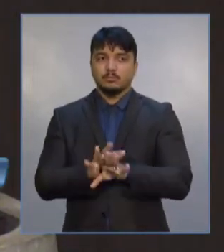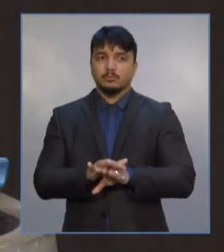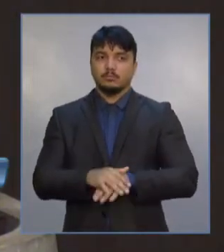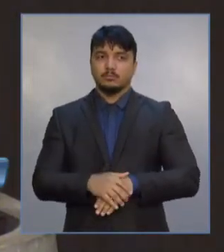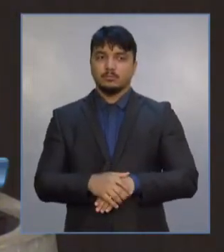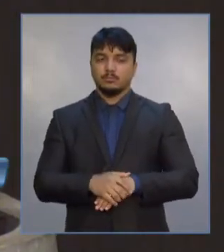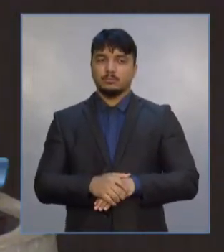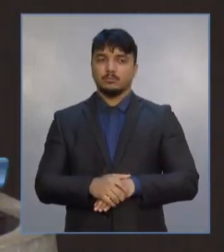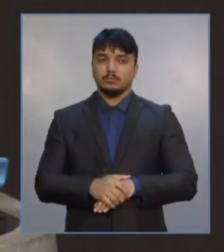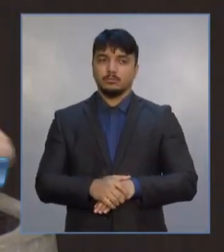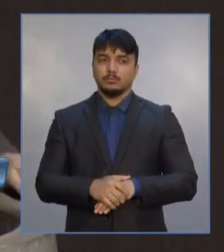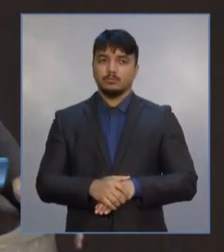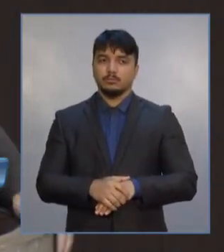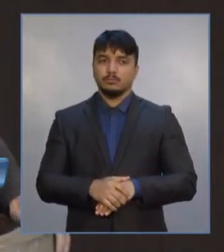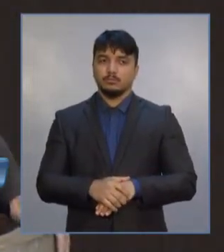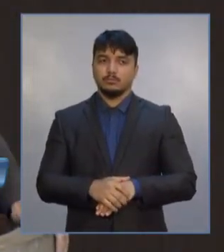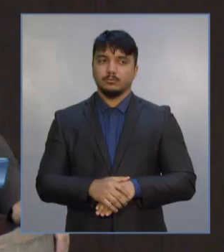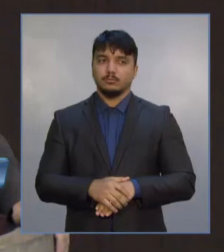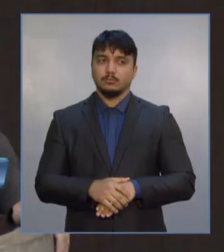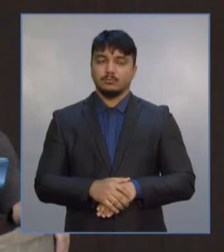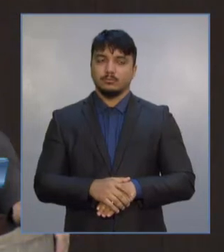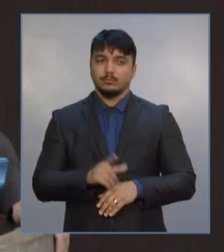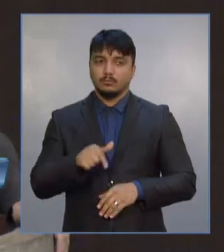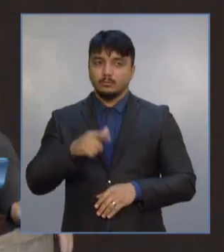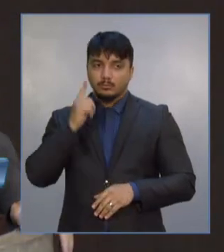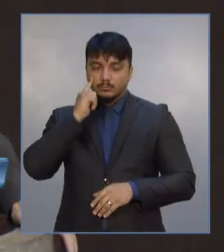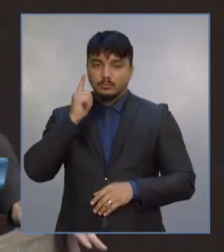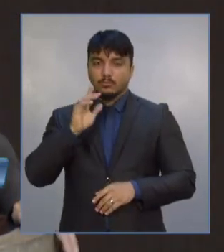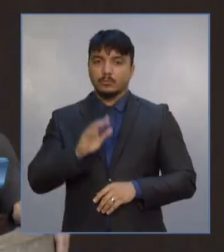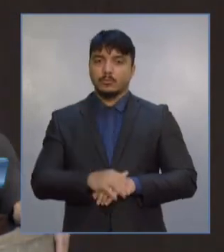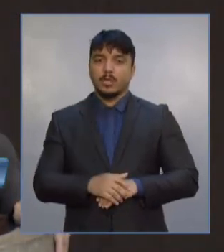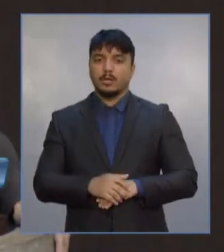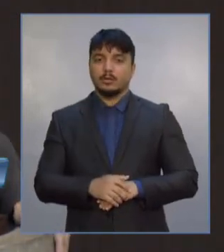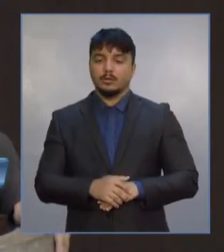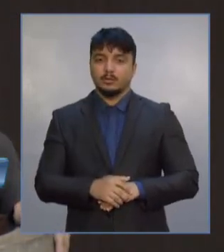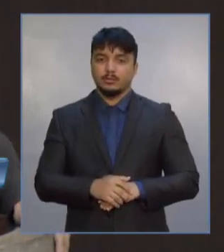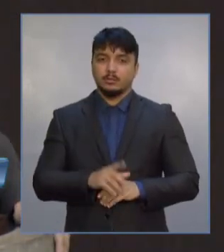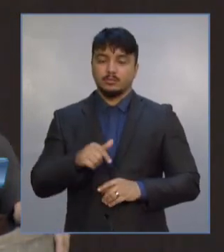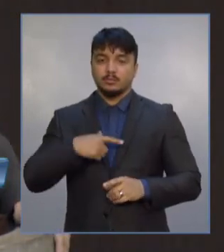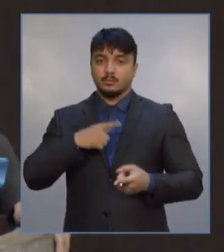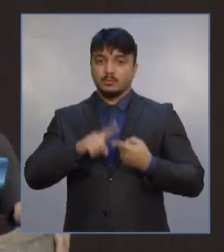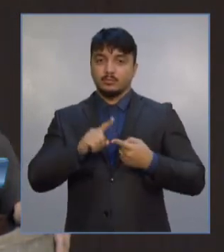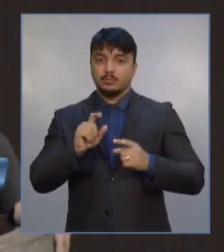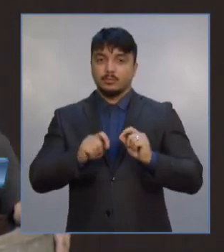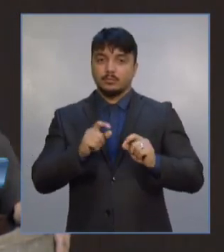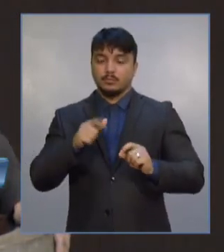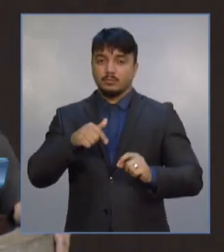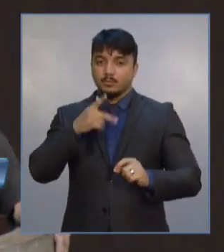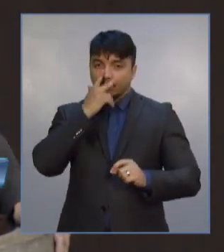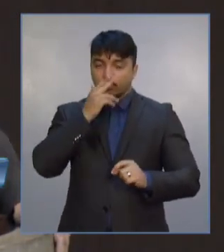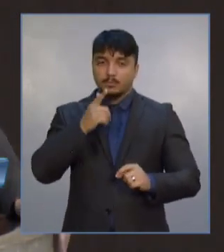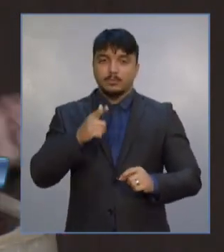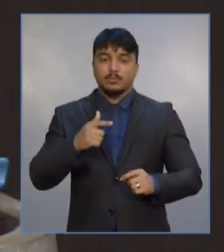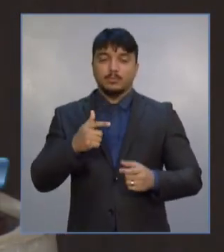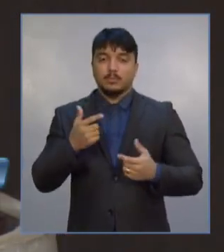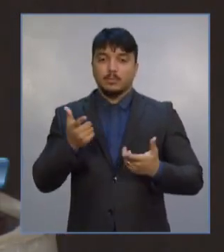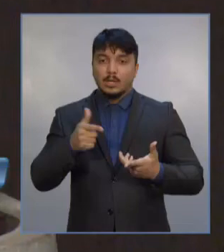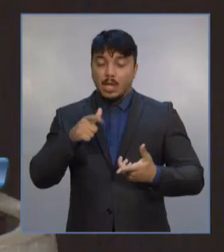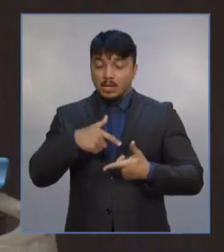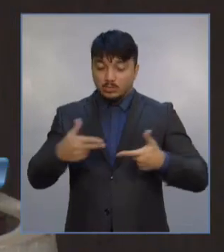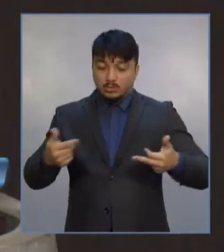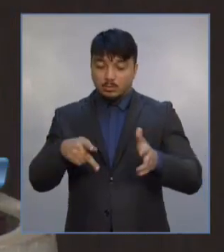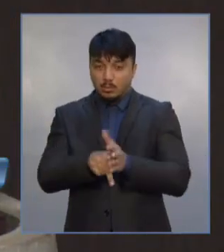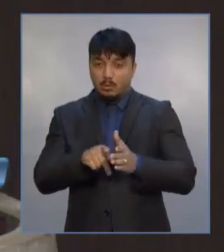presidente, dizendo, tanto pelos militares que foram perseguidos a partir de 64, que eram simpatizantes de